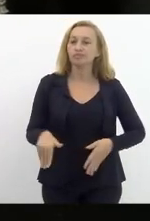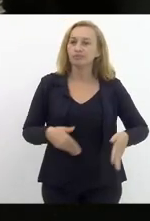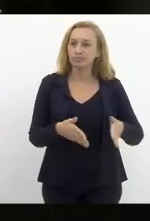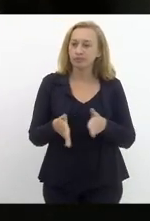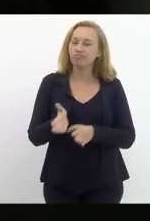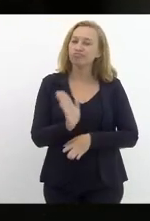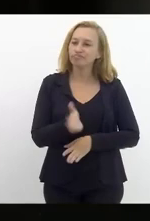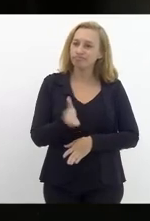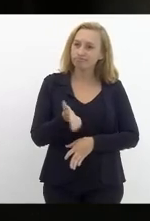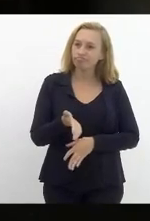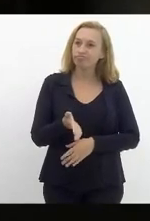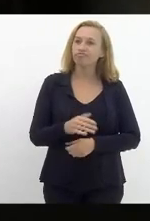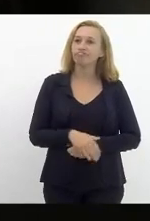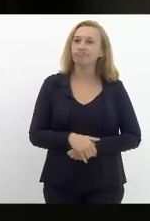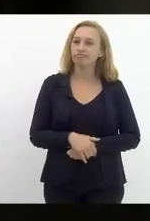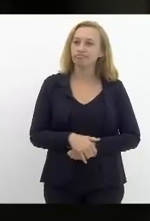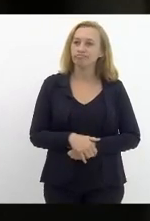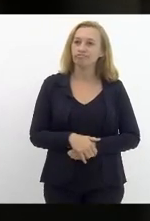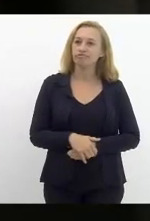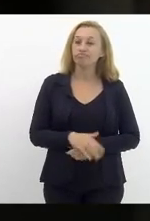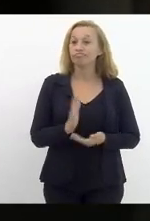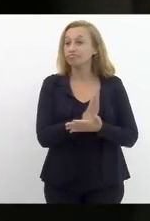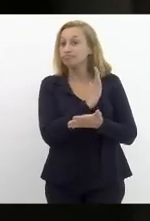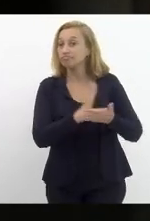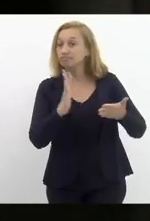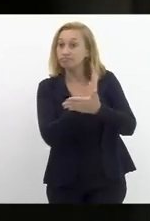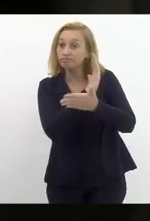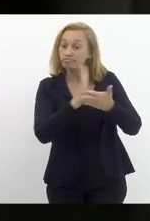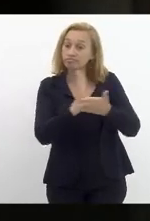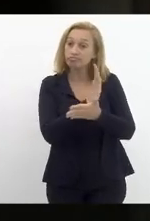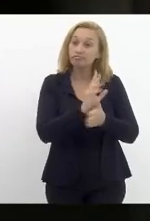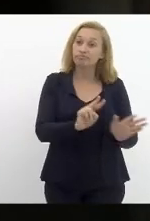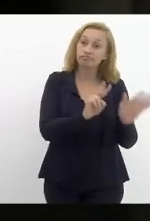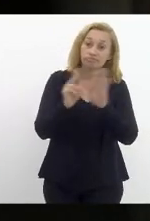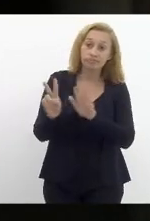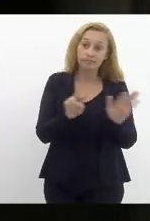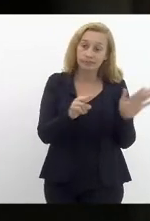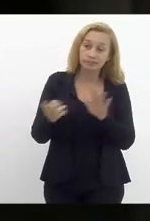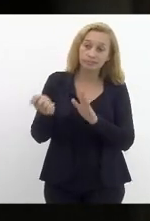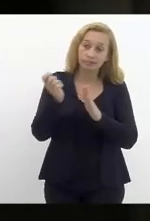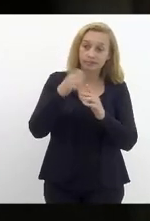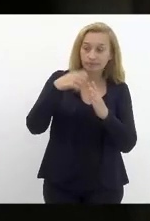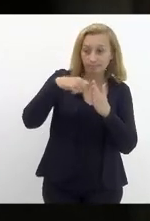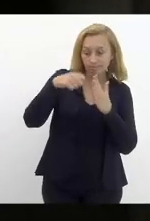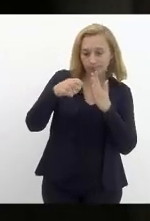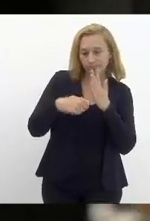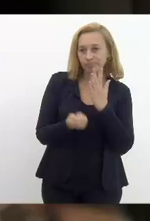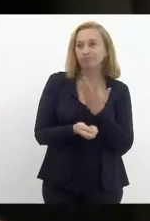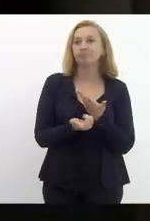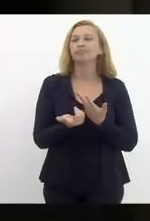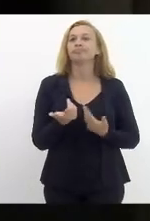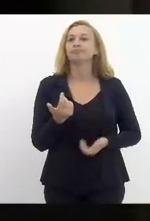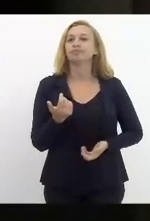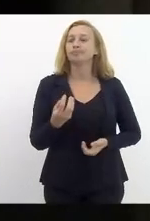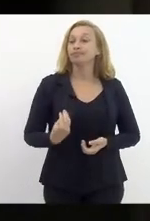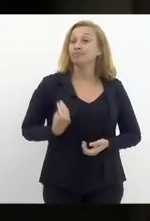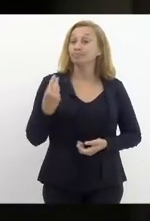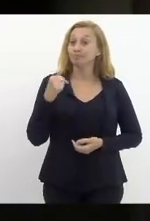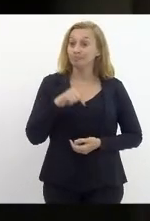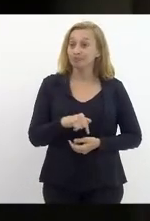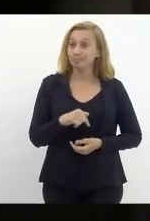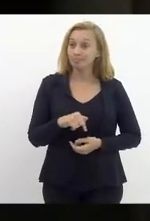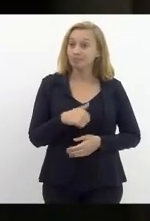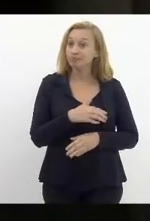tem sido percorrido por algumas semanas, meses, E estar aqui